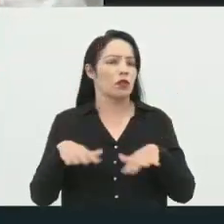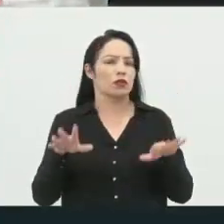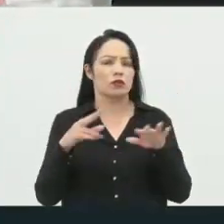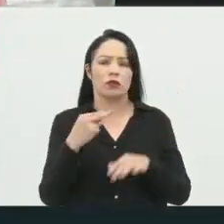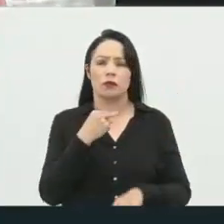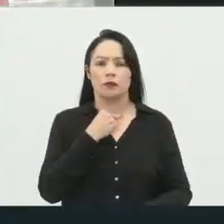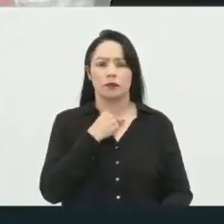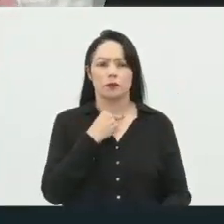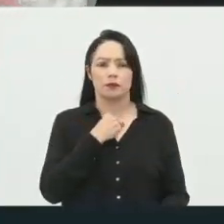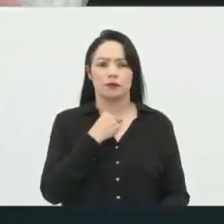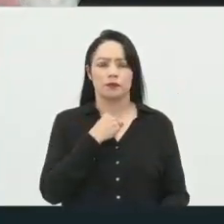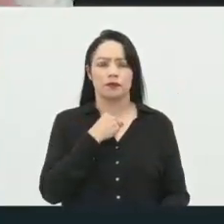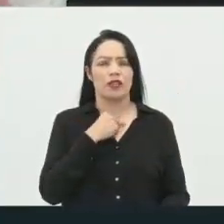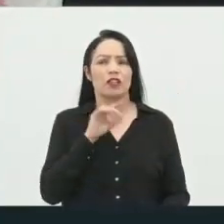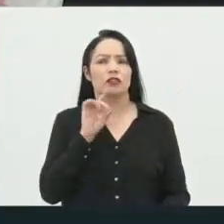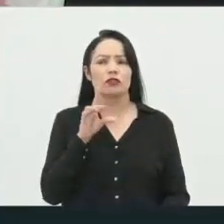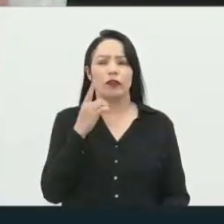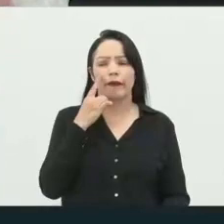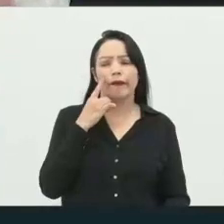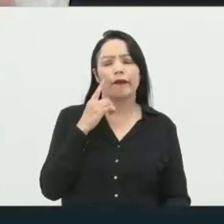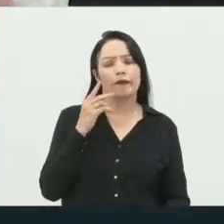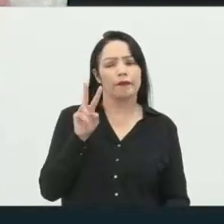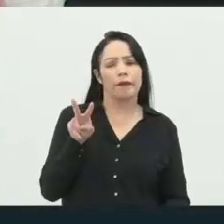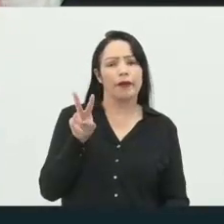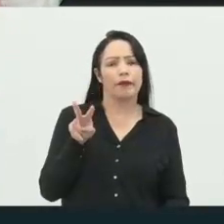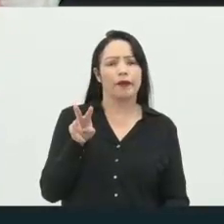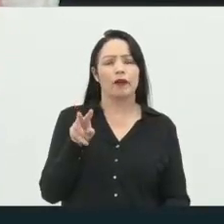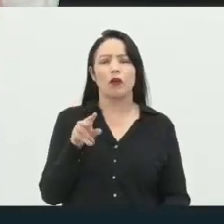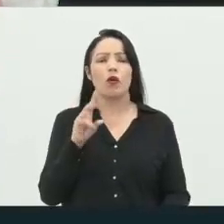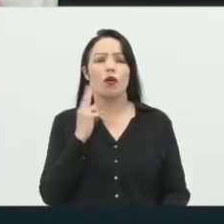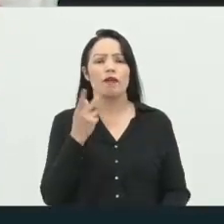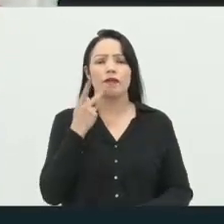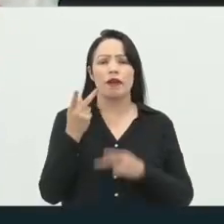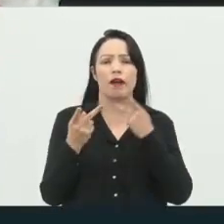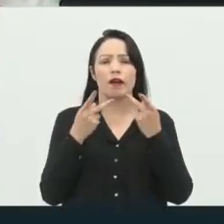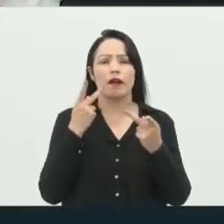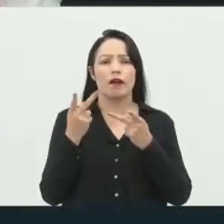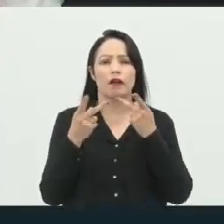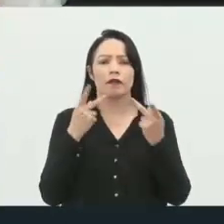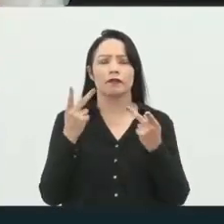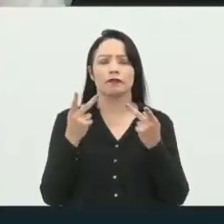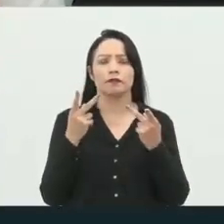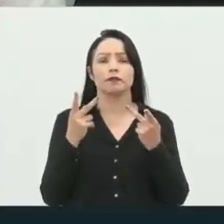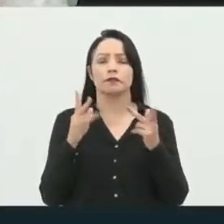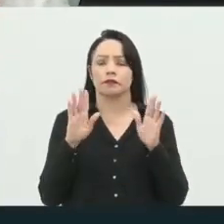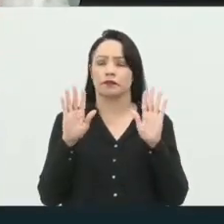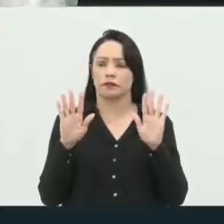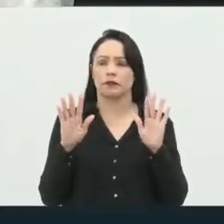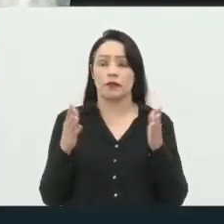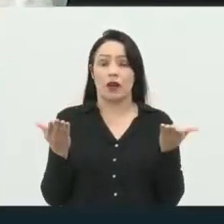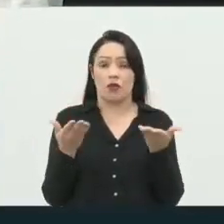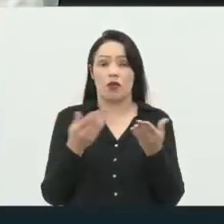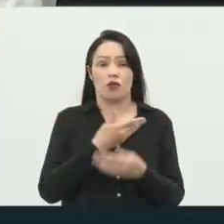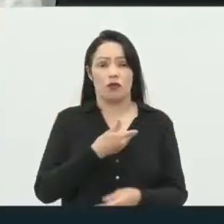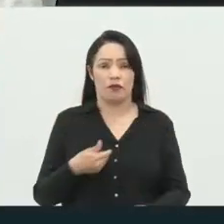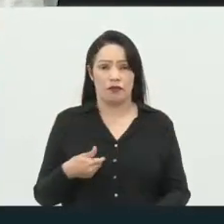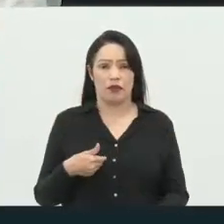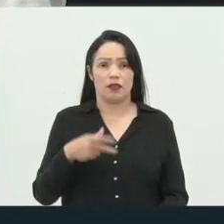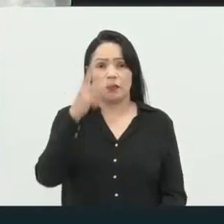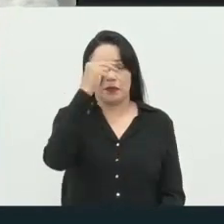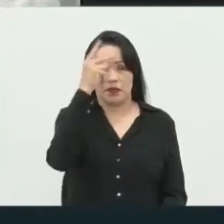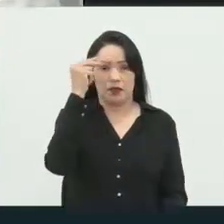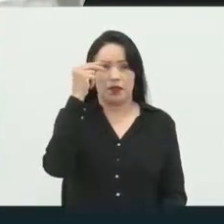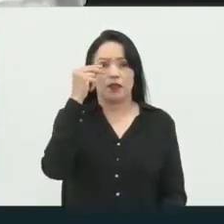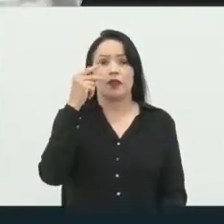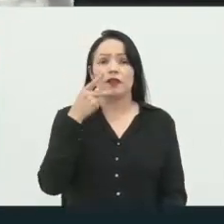passar a mão na cabeça e ficar só no discurso político sendo que o governo do atual prefeito repito sendo